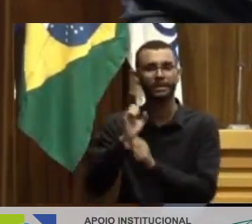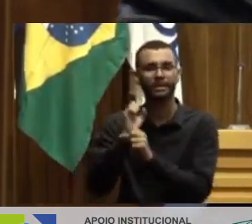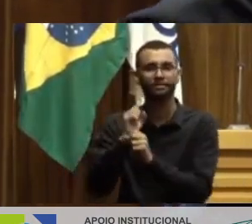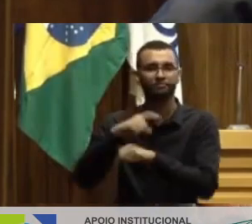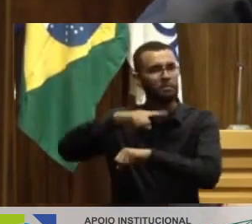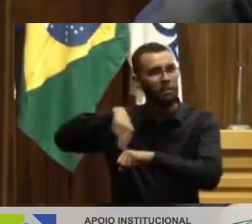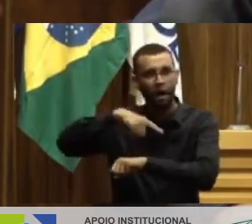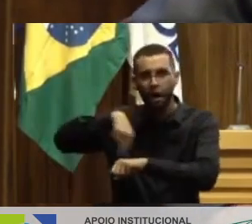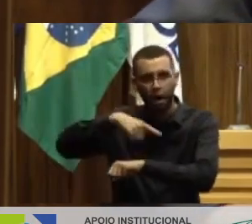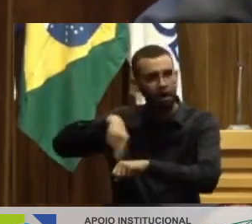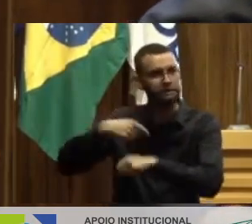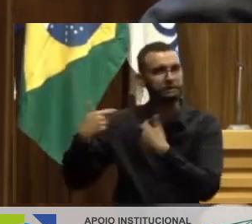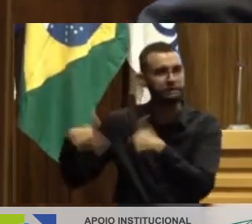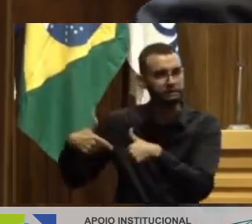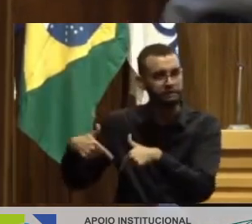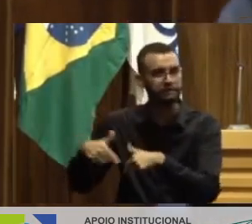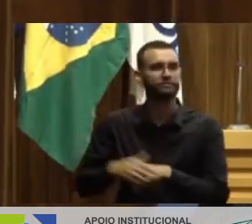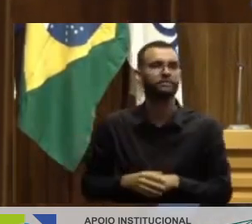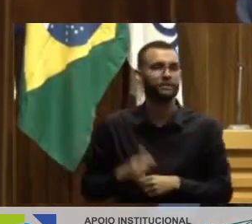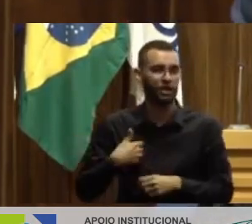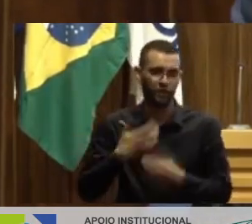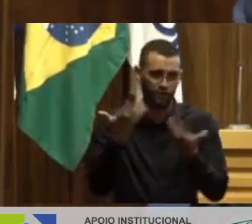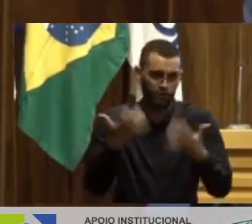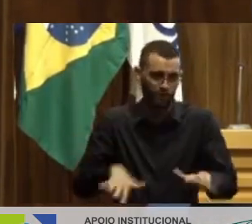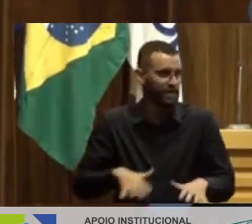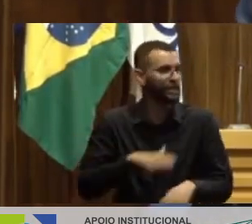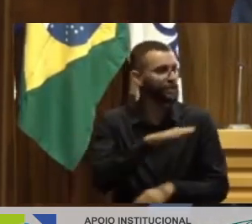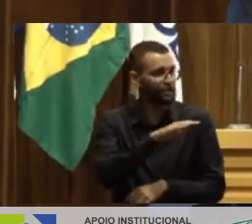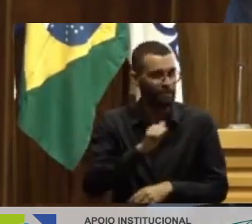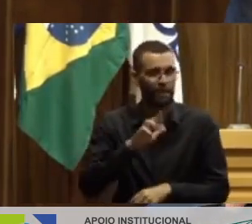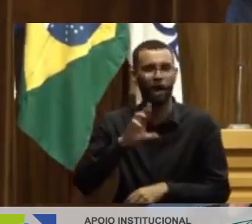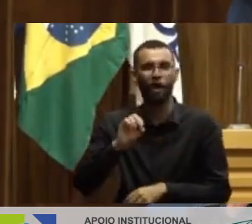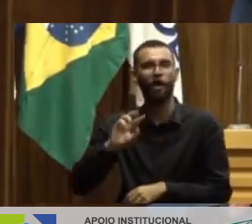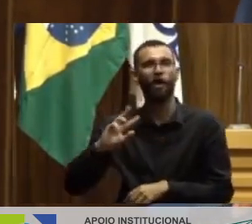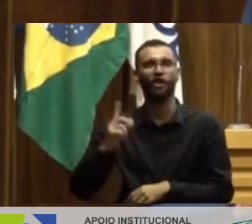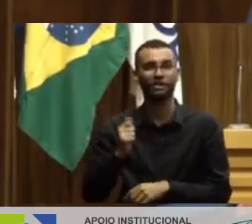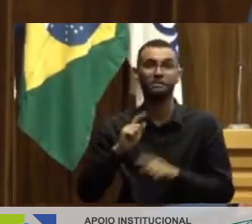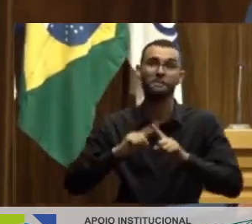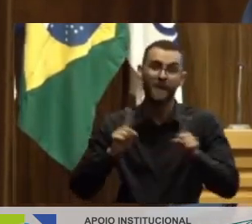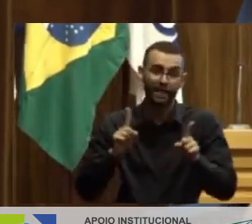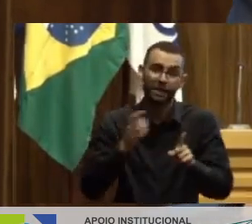Rosa, eu não sei porque o Gordo não queria te chamar, mas ainda bem que você veio, viu?